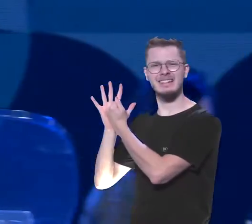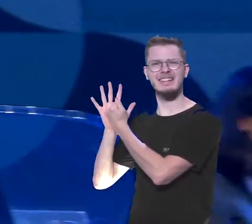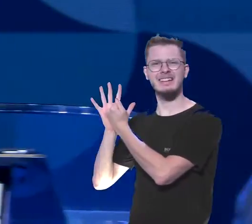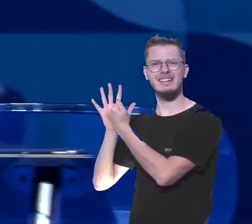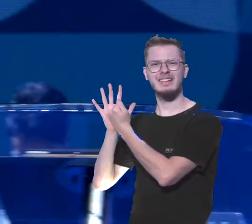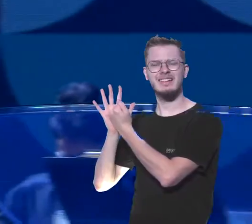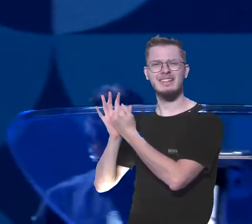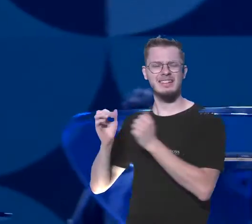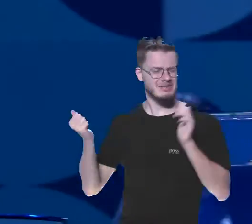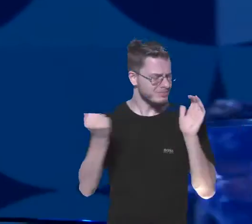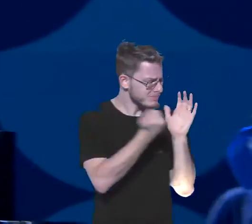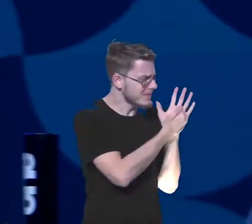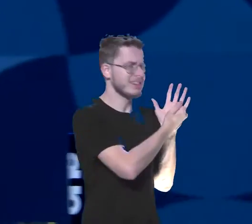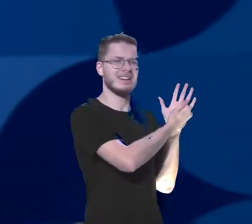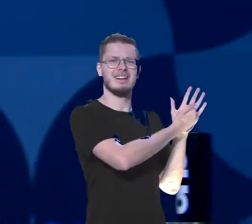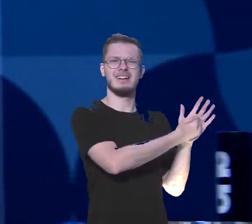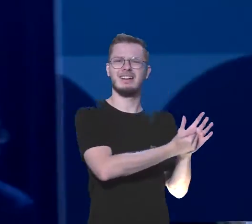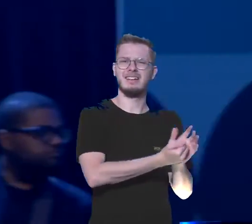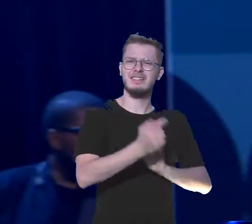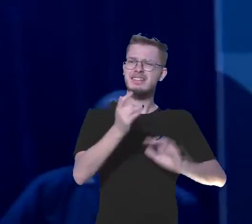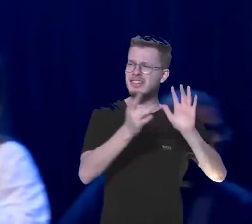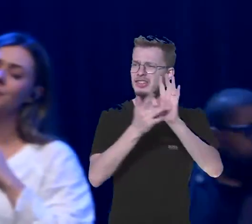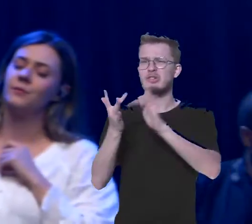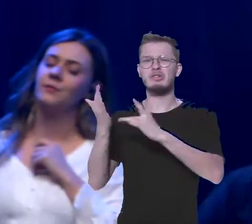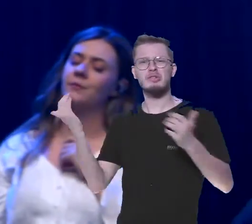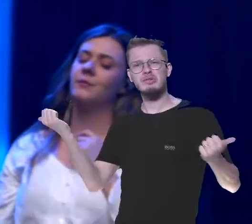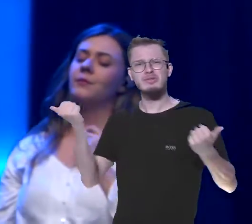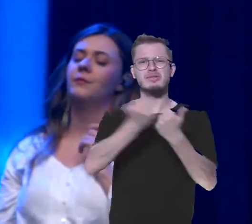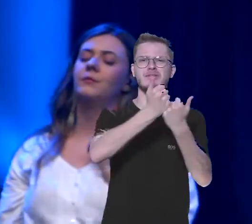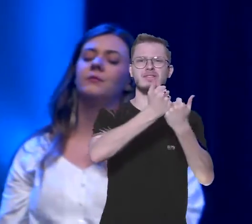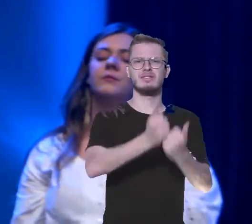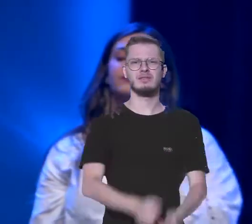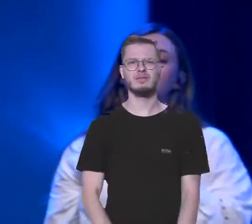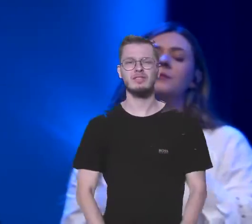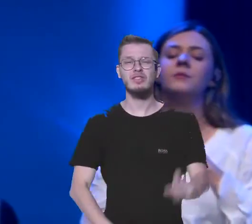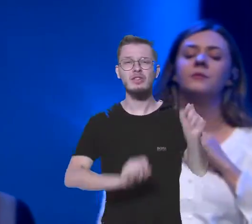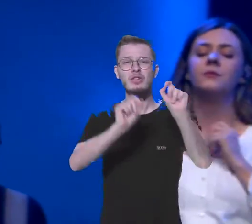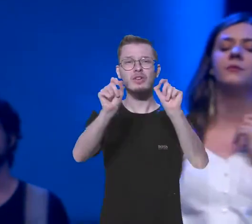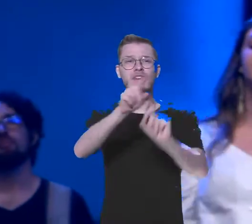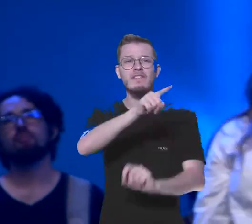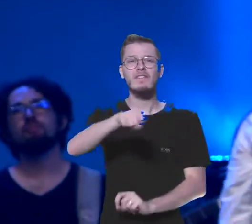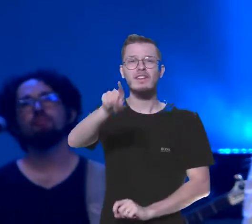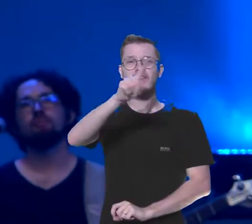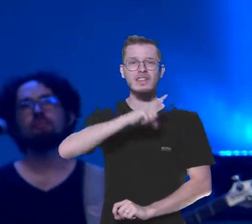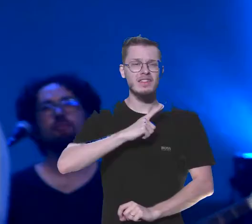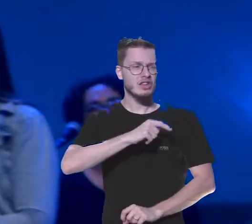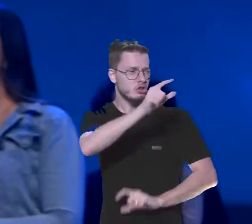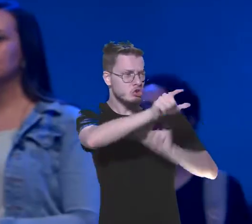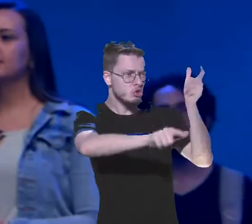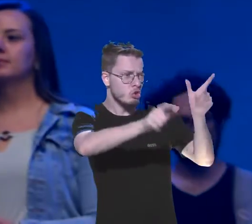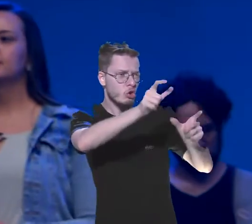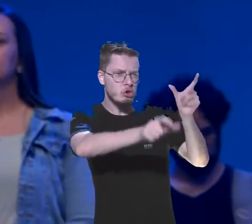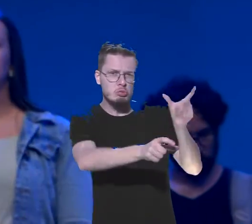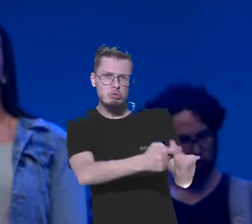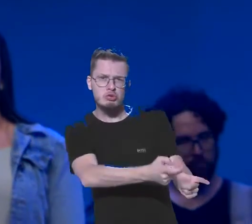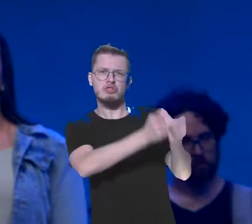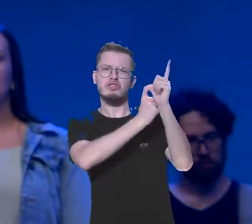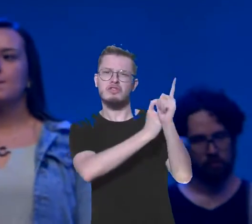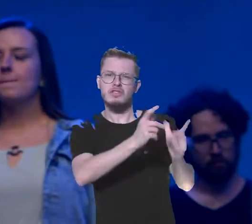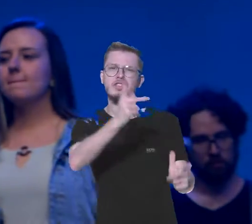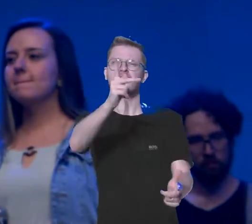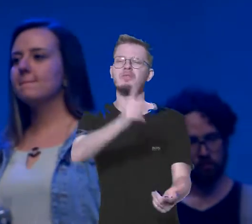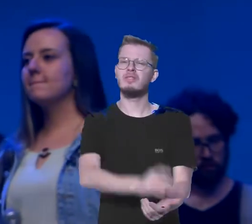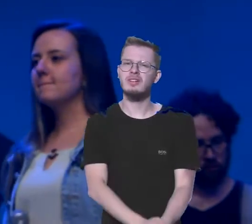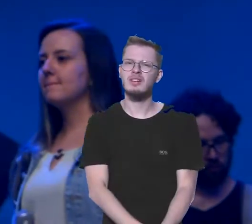tem aí nas suas mãos, em relação a outras pessoas, você vai colocar nas mãos de Jesus. Ele levou isso também, você não